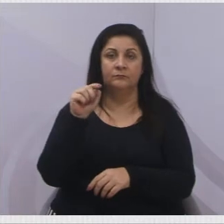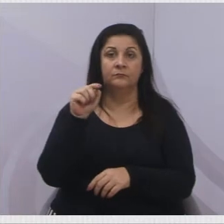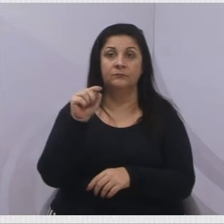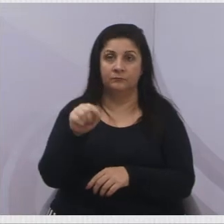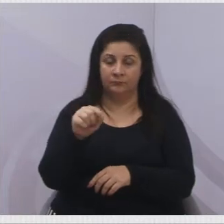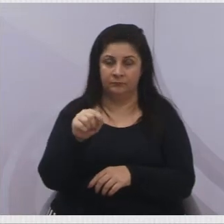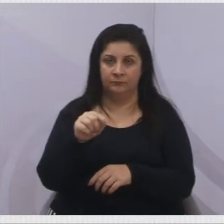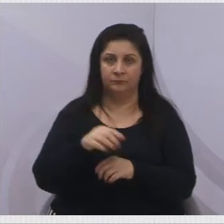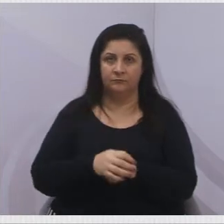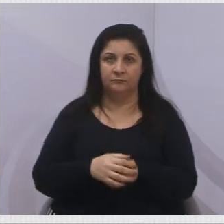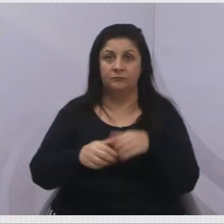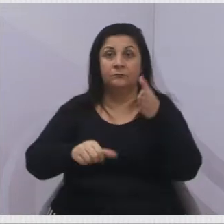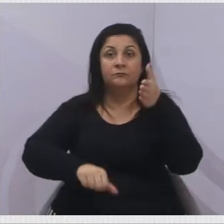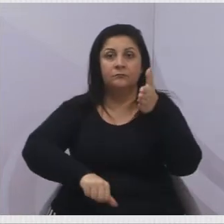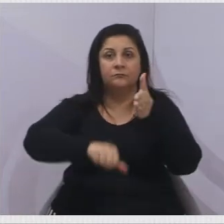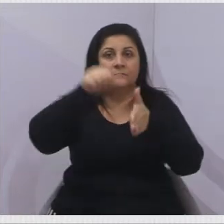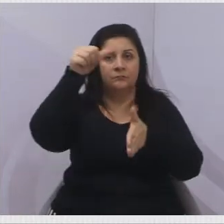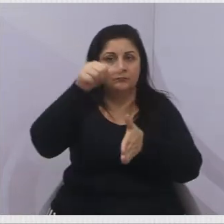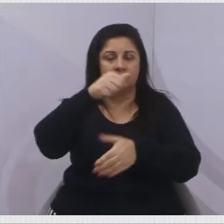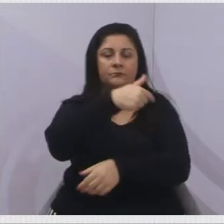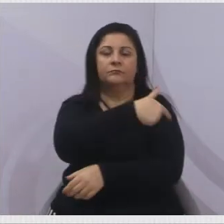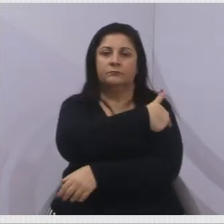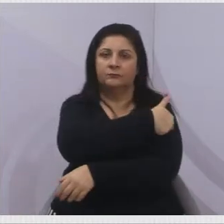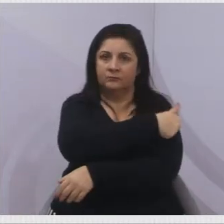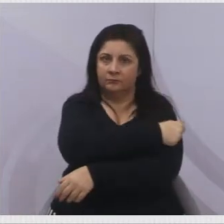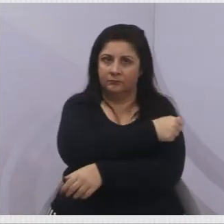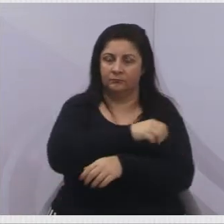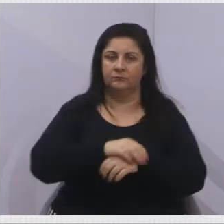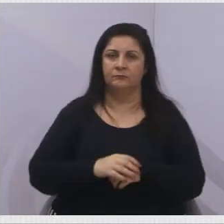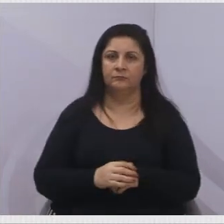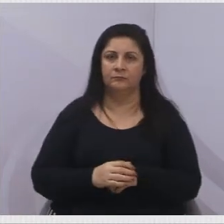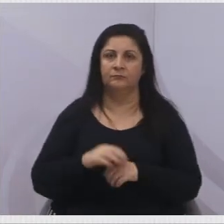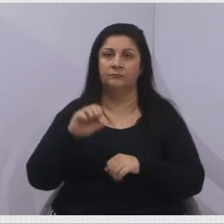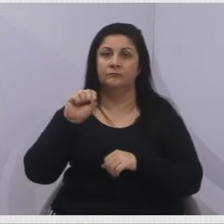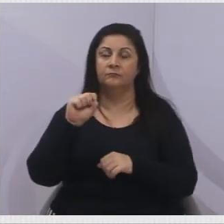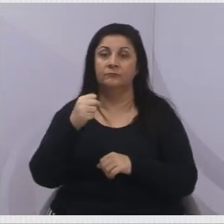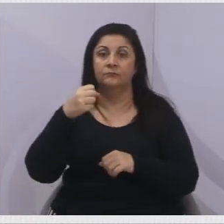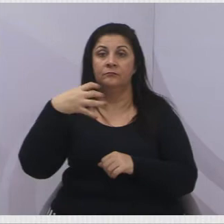166.827 primeiras doses de vacinas,